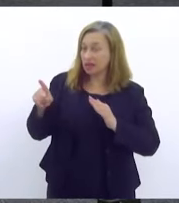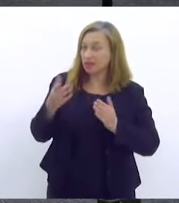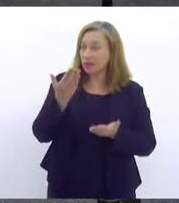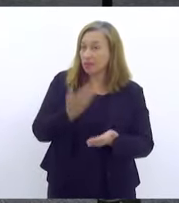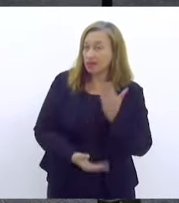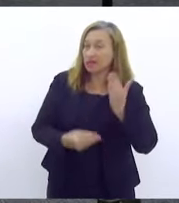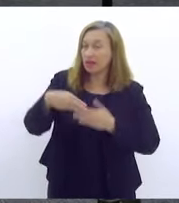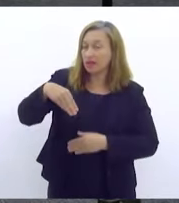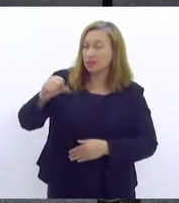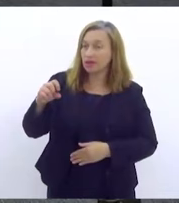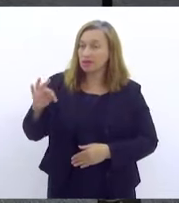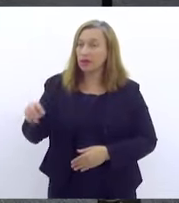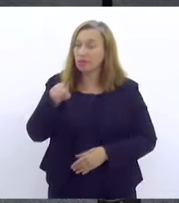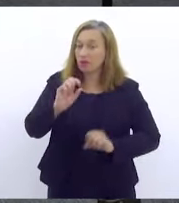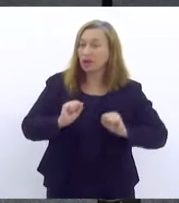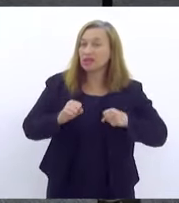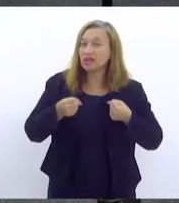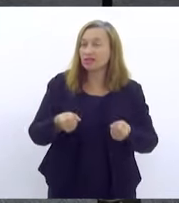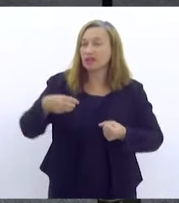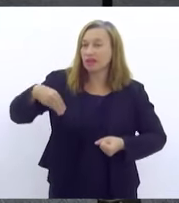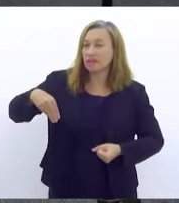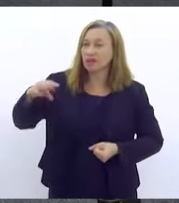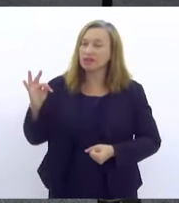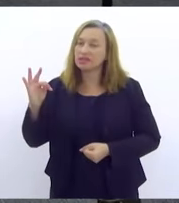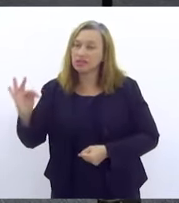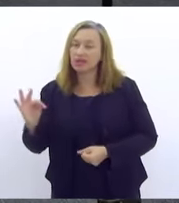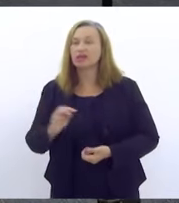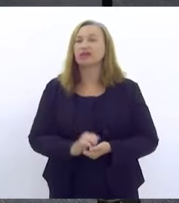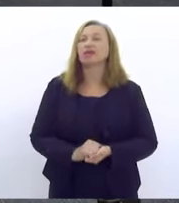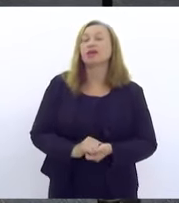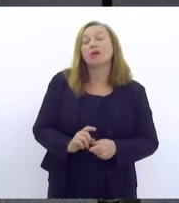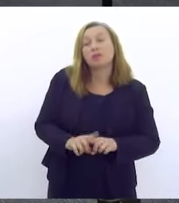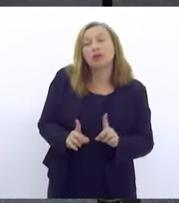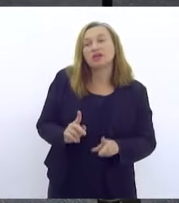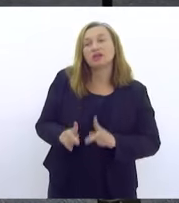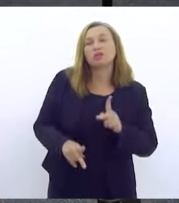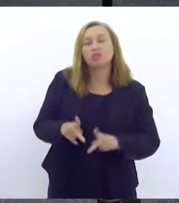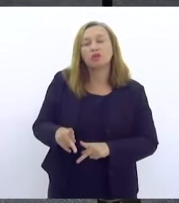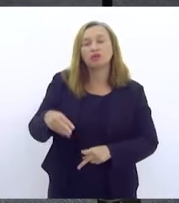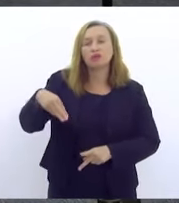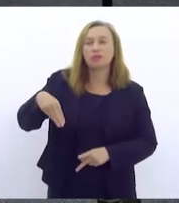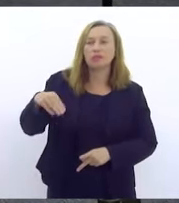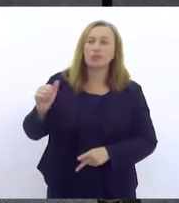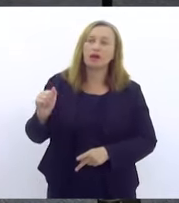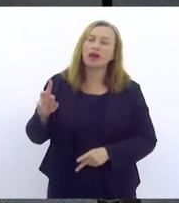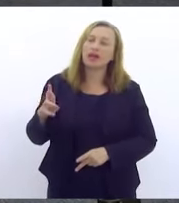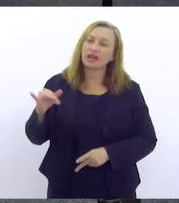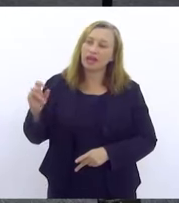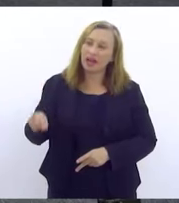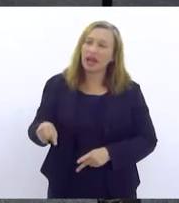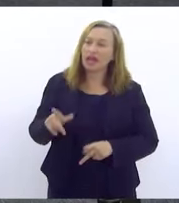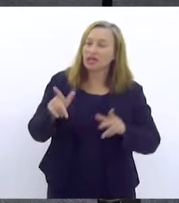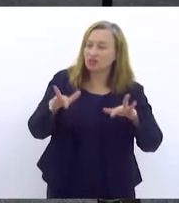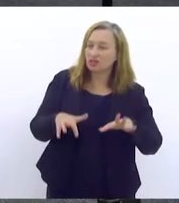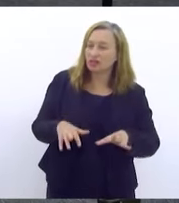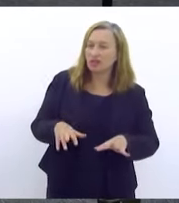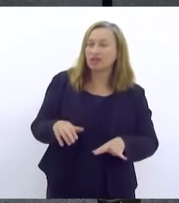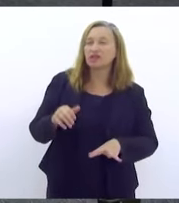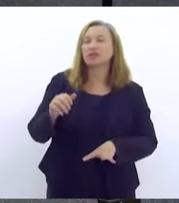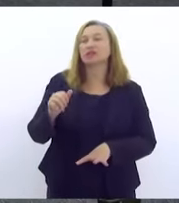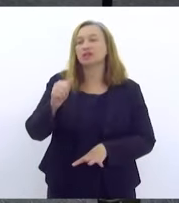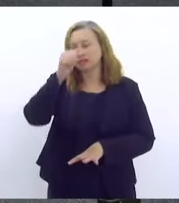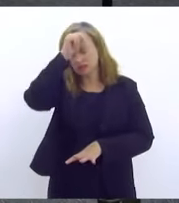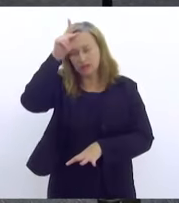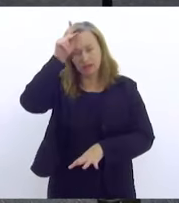MST, porque ele defende o MST com unhas e dentes. Mas a população de Maricá, diferente do que Eduardo acha, uma cidade de merda, é uma